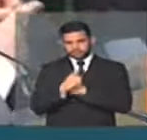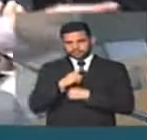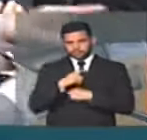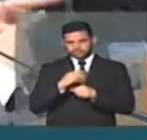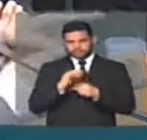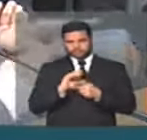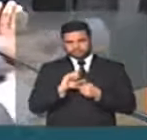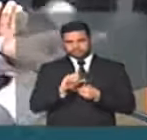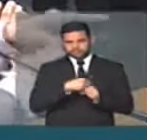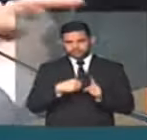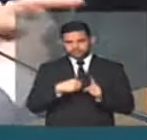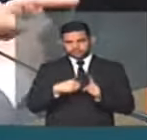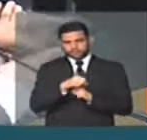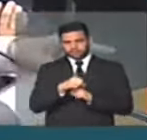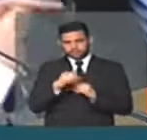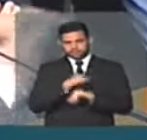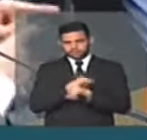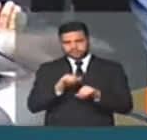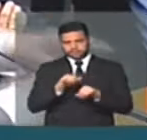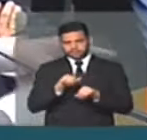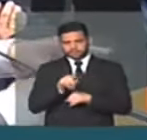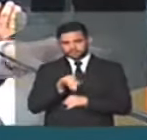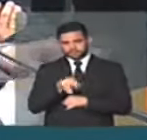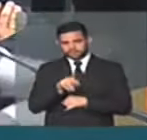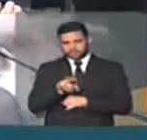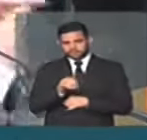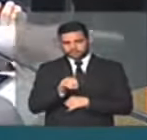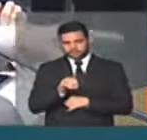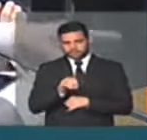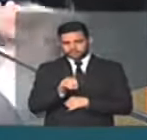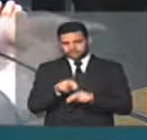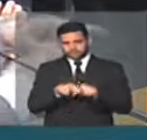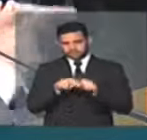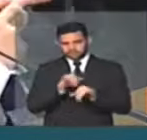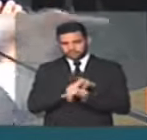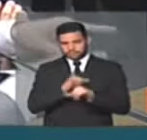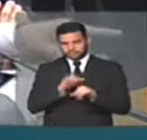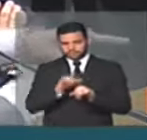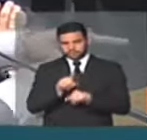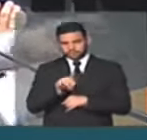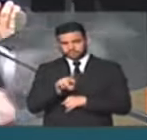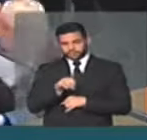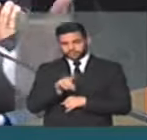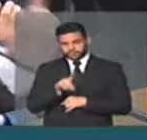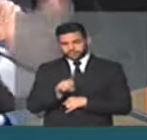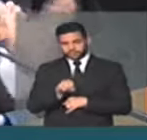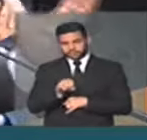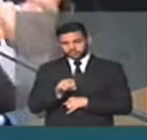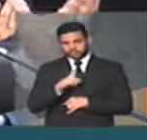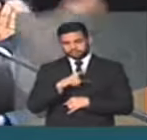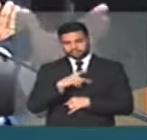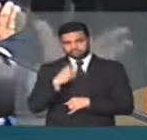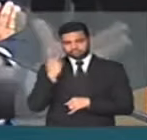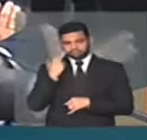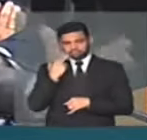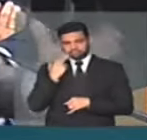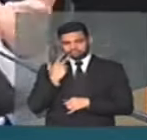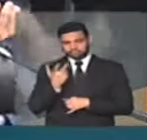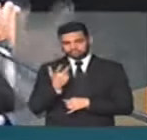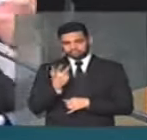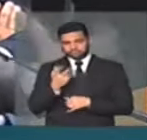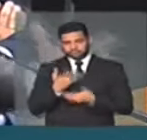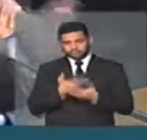tem transmitido para a sociedade uma mensagem de impunidade. E é essa mensagem de impunidade que ela é tão